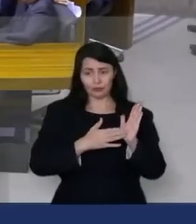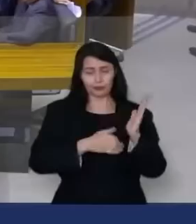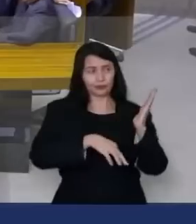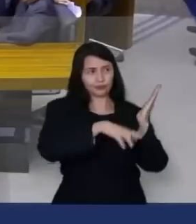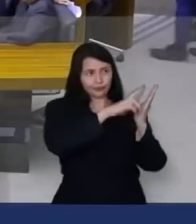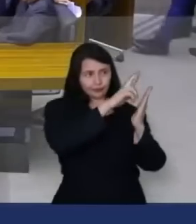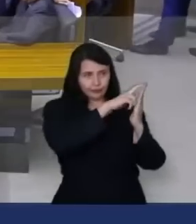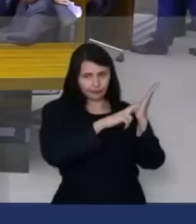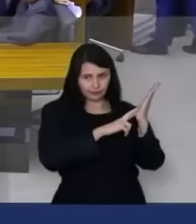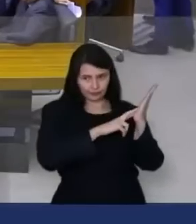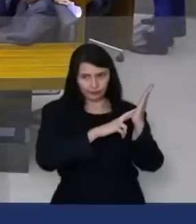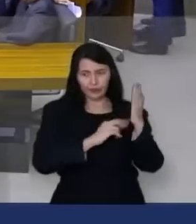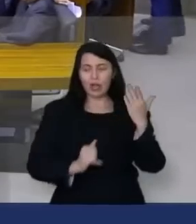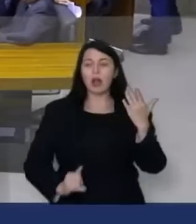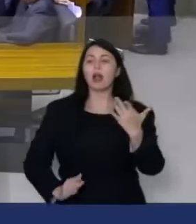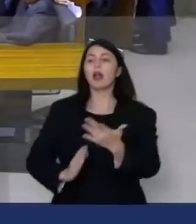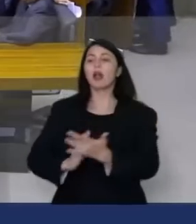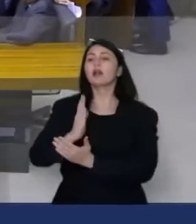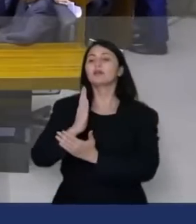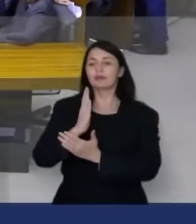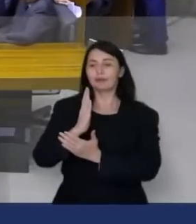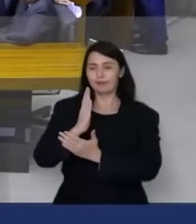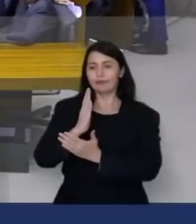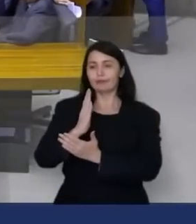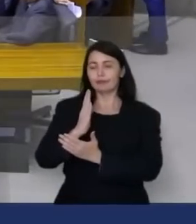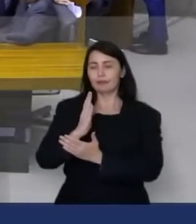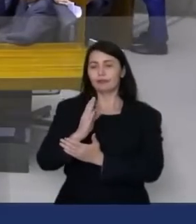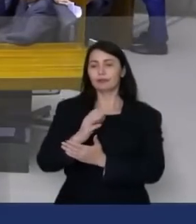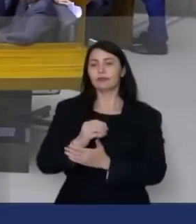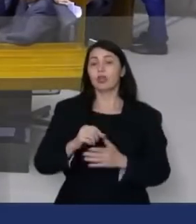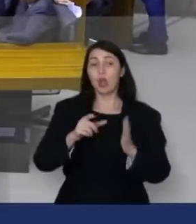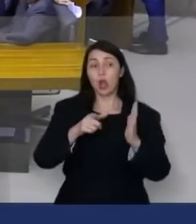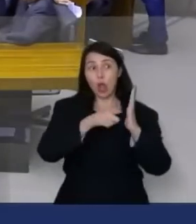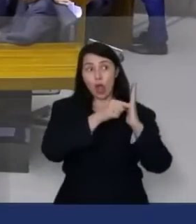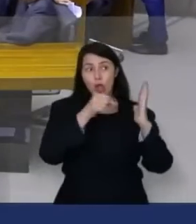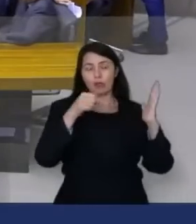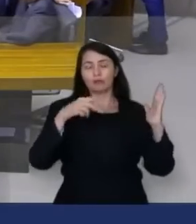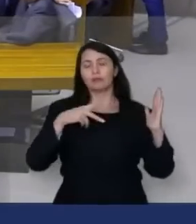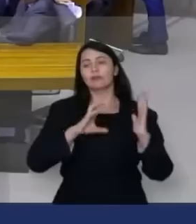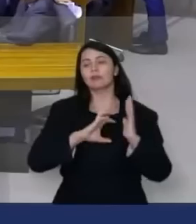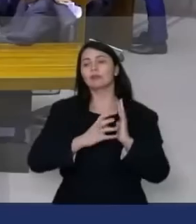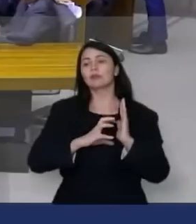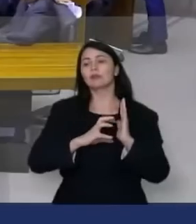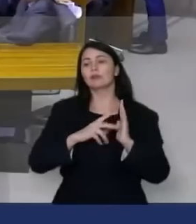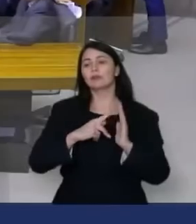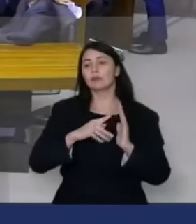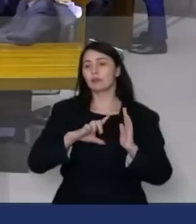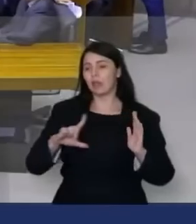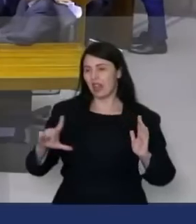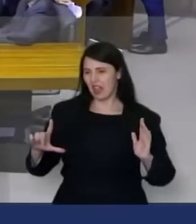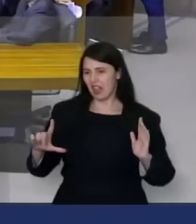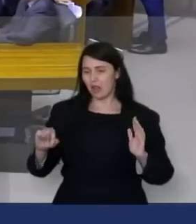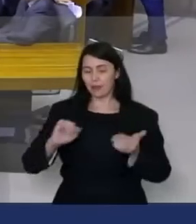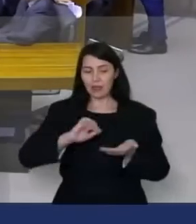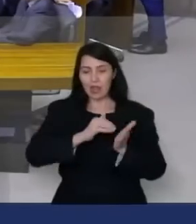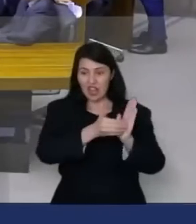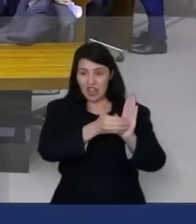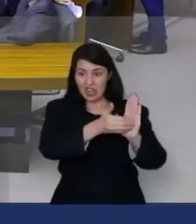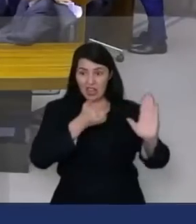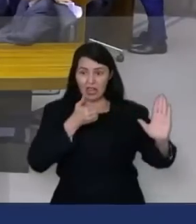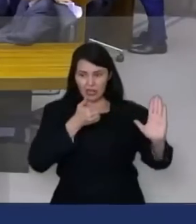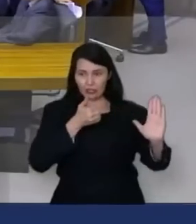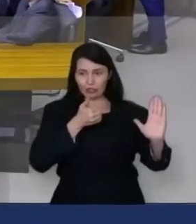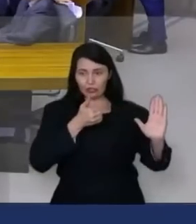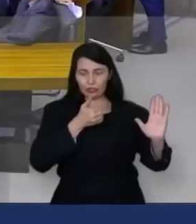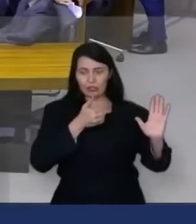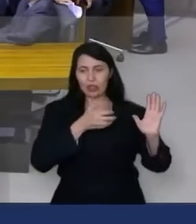aprovada pelo plenário, é o destaque do PL, que retira a prorrogação de benefícios fiscais do IPI, Imposto sobre